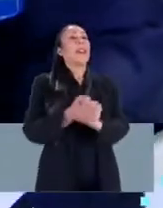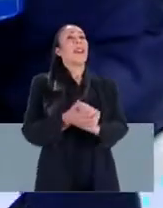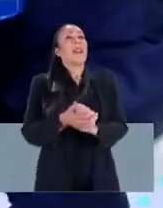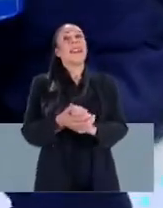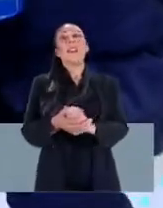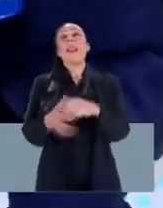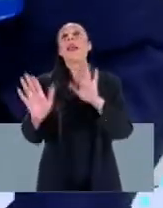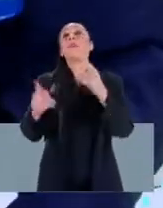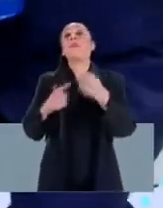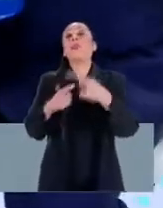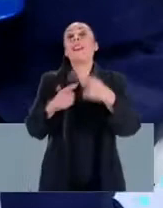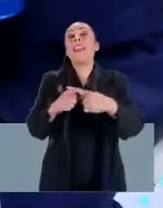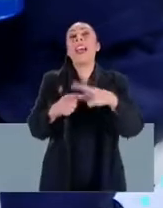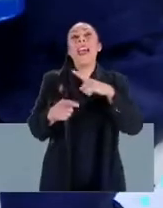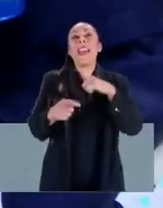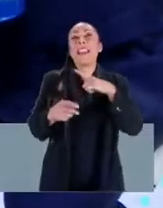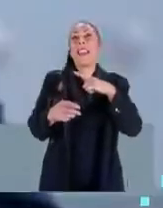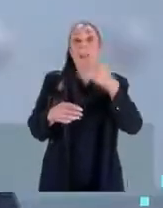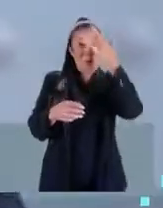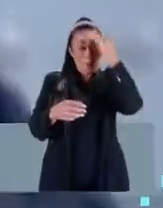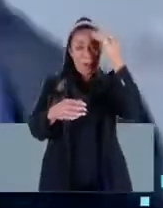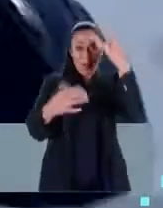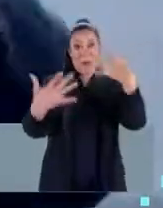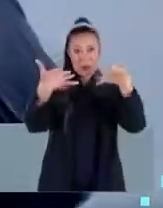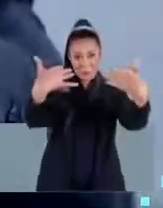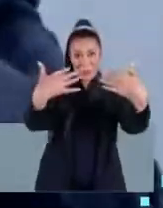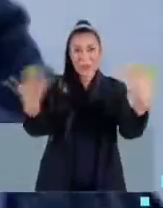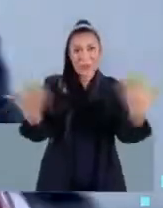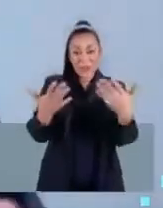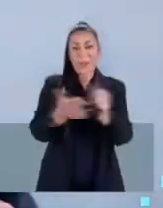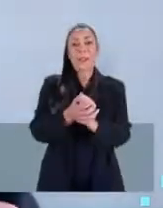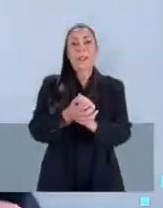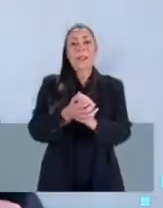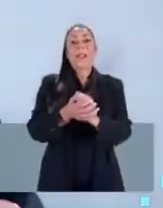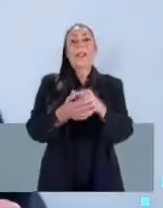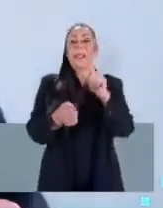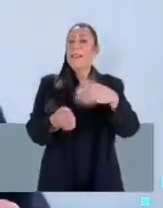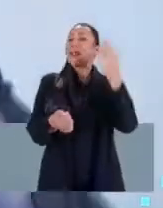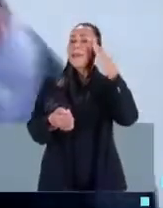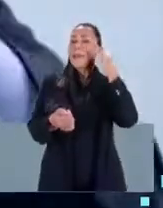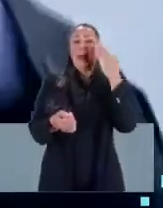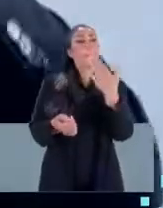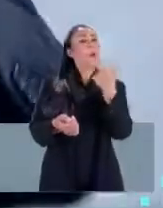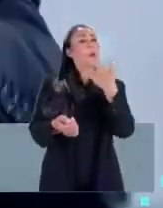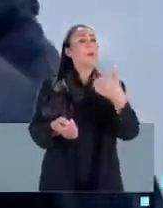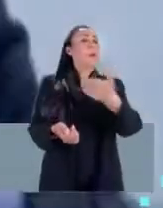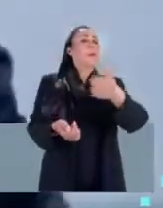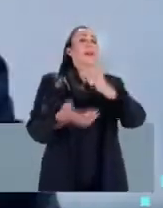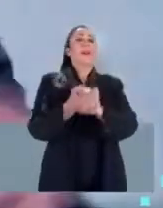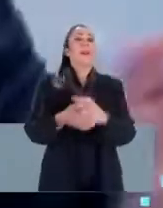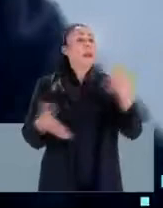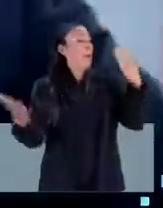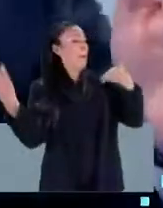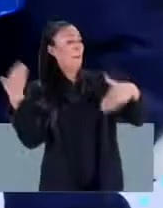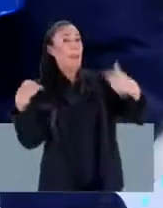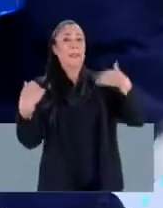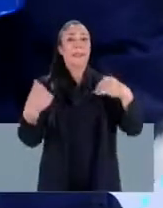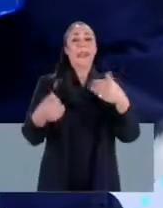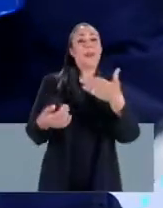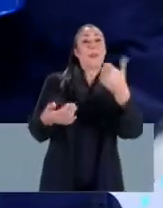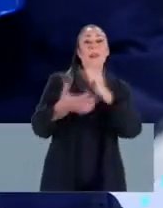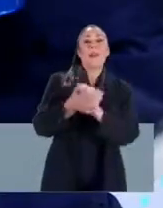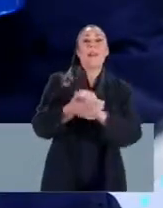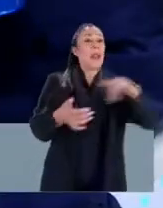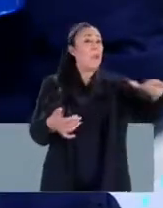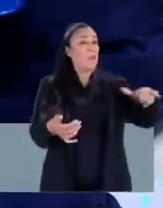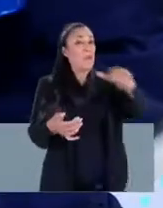Esse teu público que está nos ouvindo aqui, ele sabe que ele comia melhor. Ele sabe que ele passeava melhor. Ele viajava de